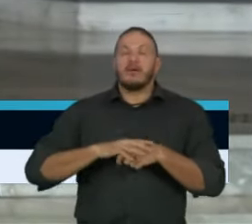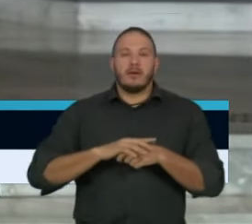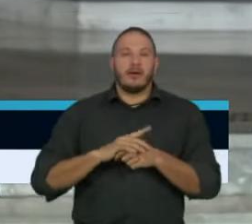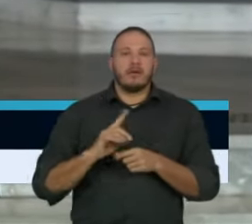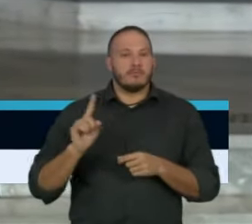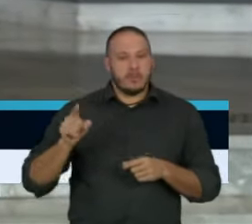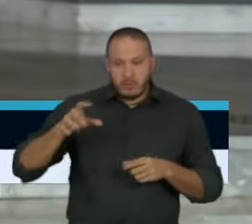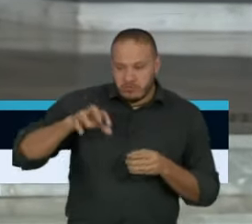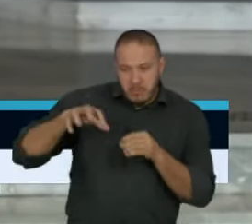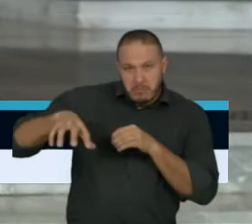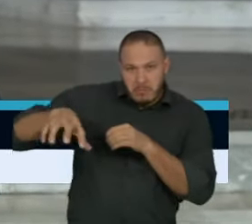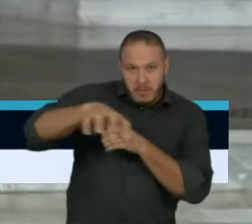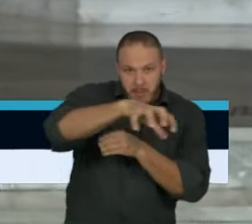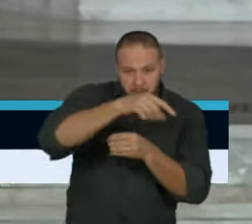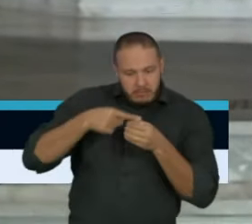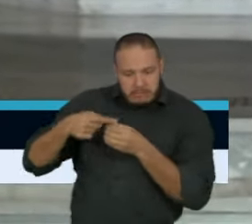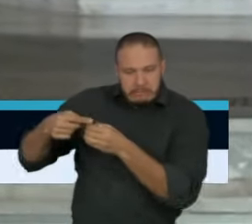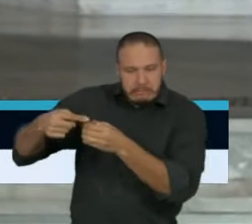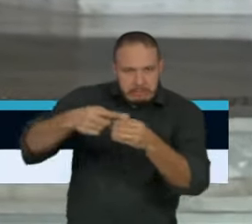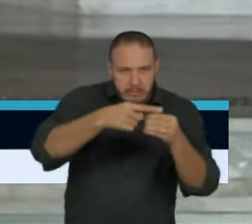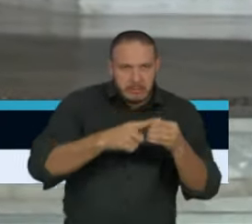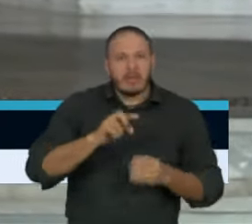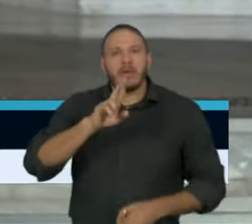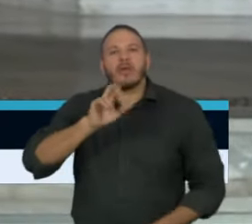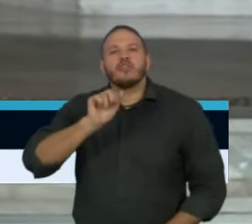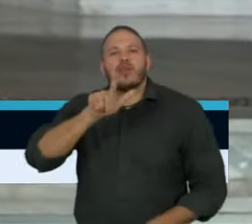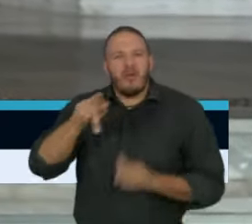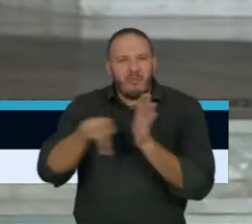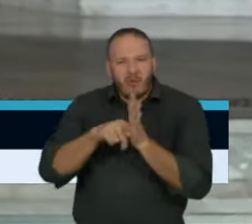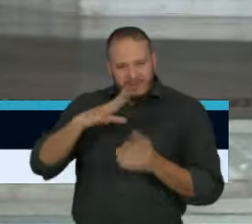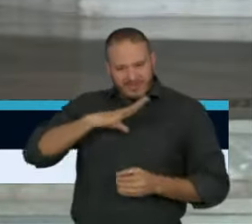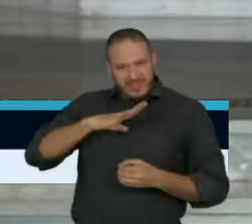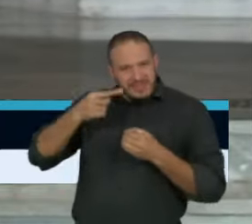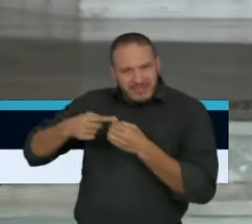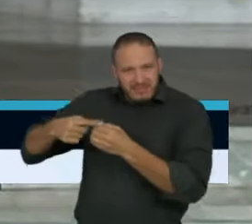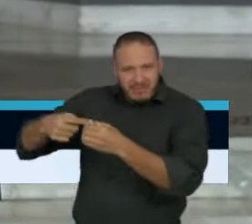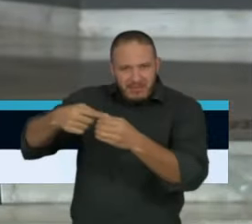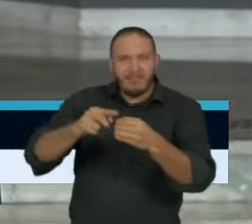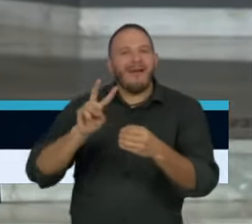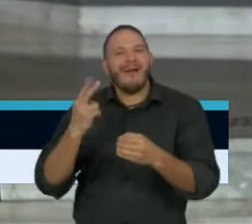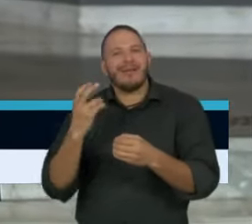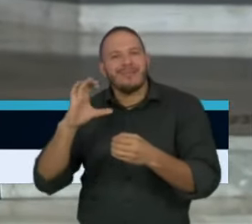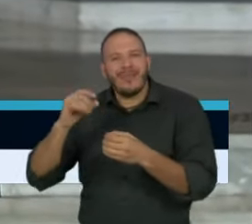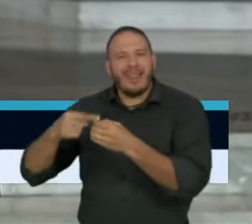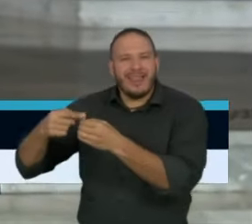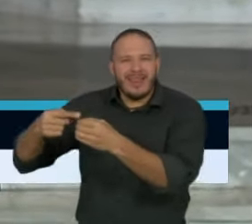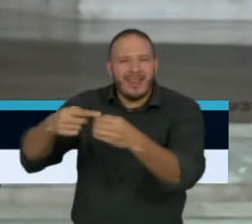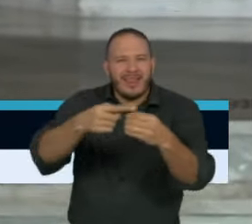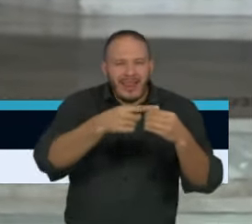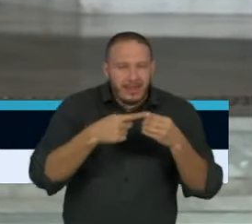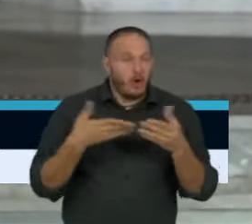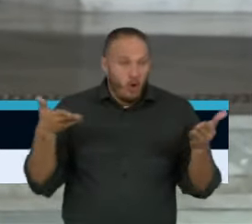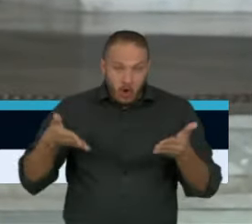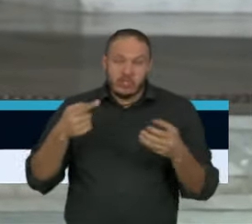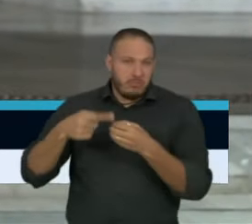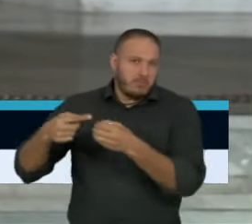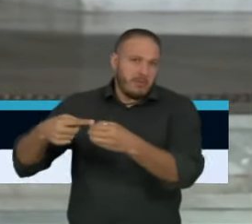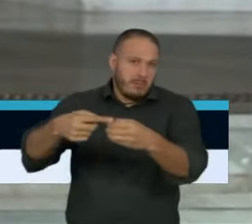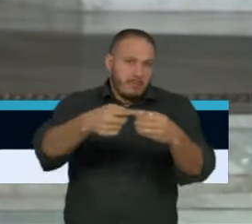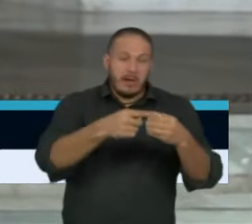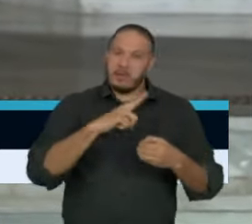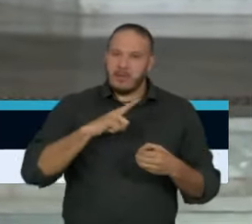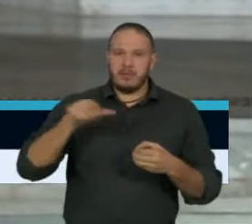dos municípios através das regionais e desses HCs do interior. Isso é muito importante. Os municípios estão manifestando aí uma